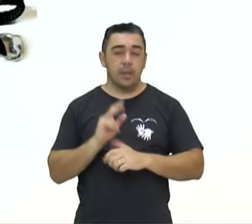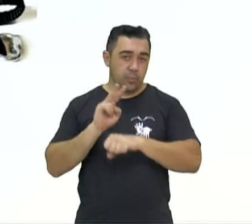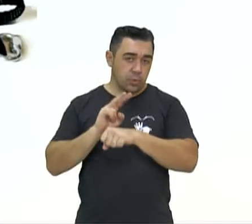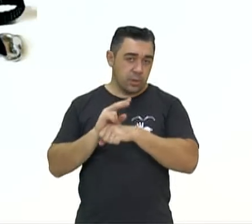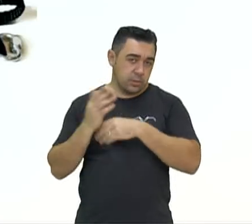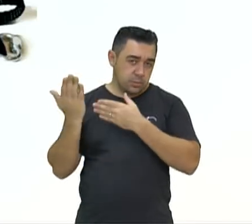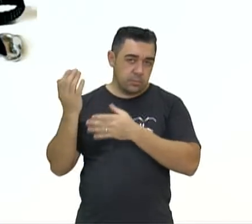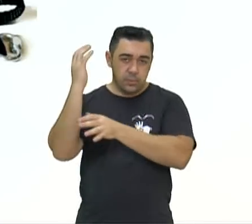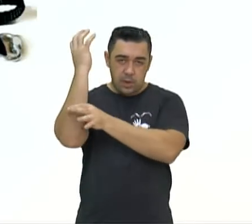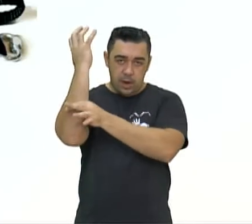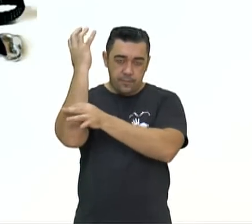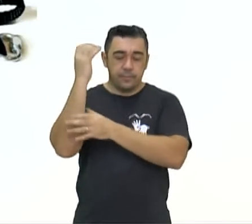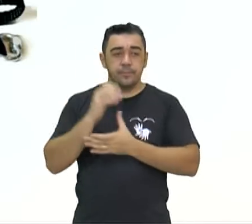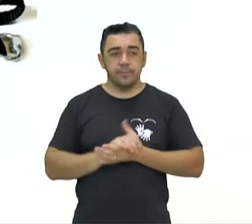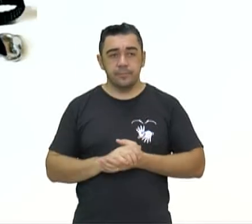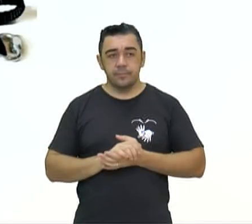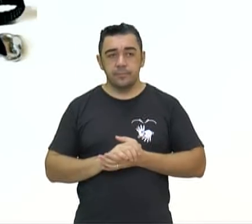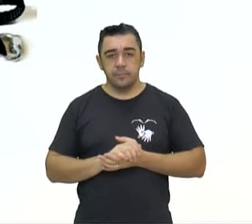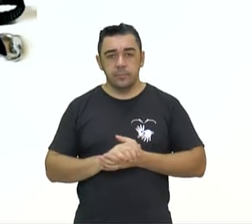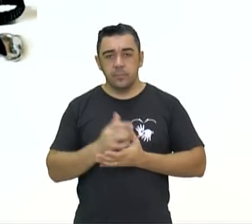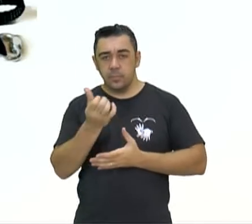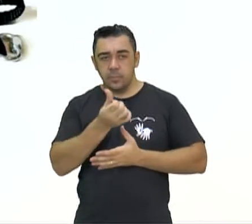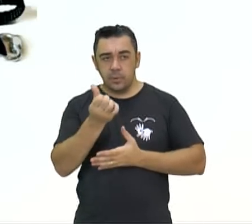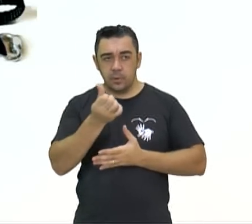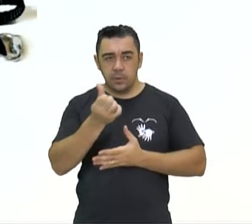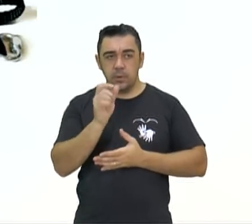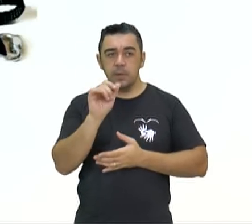nós temos o